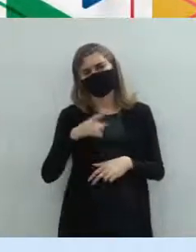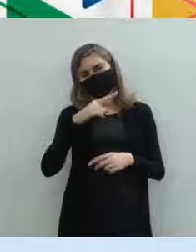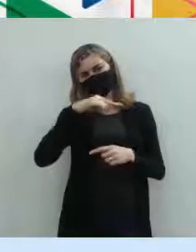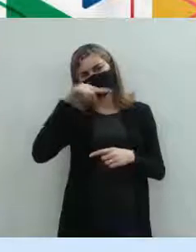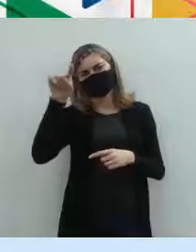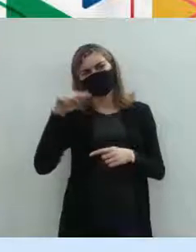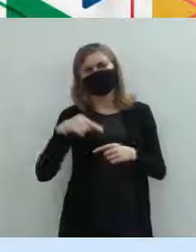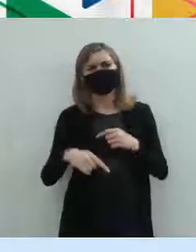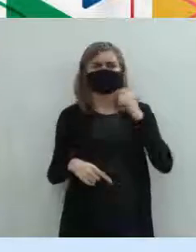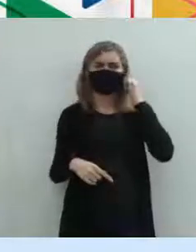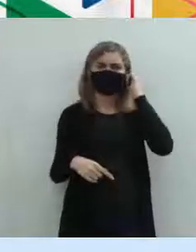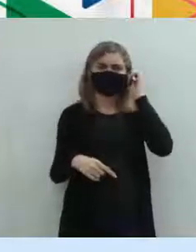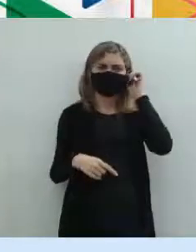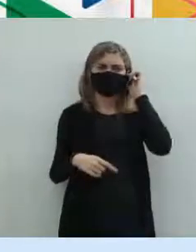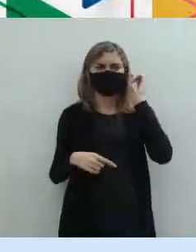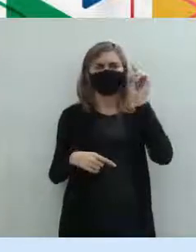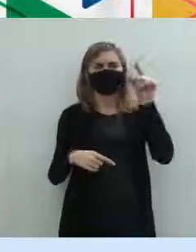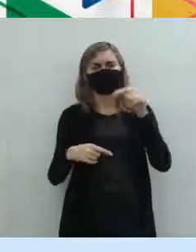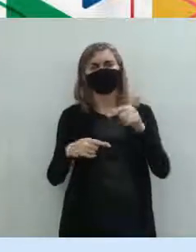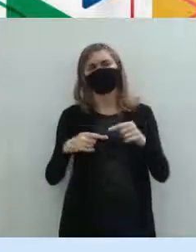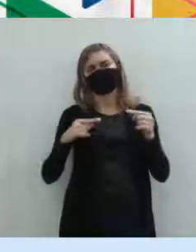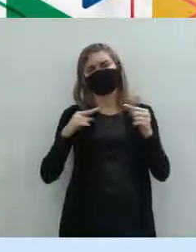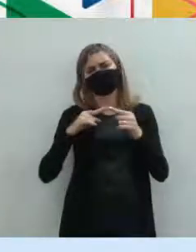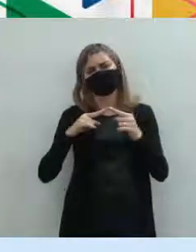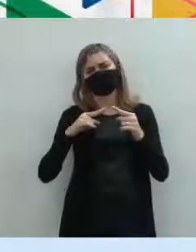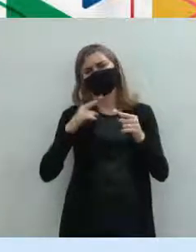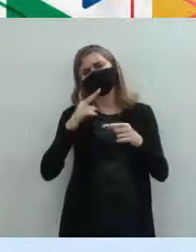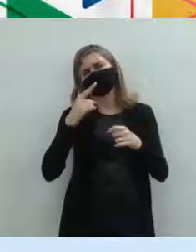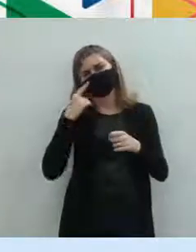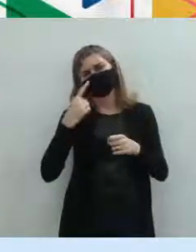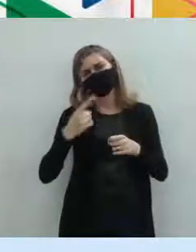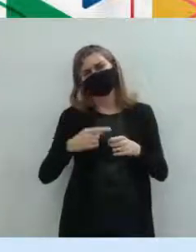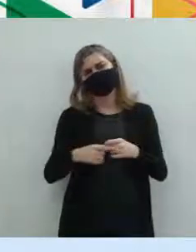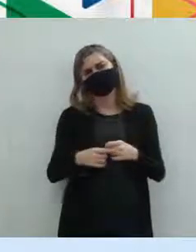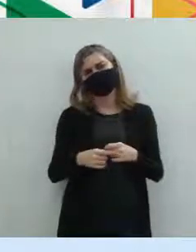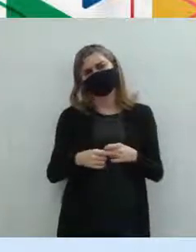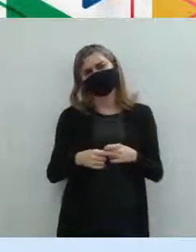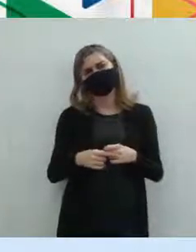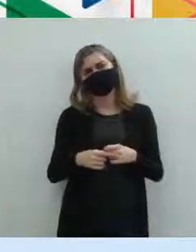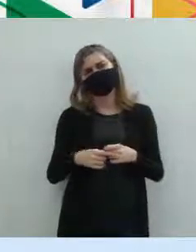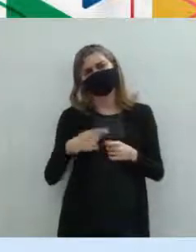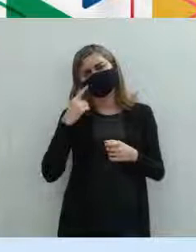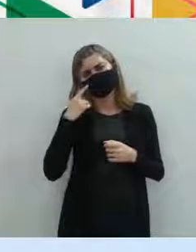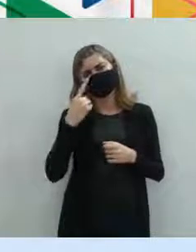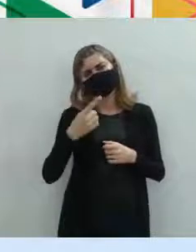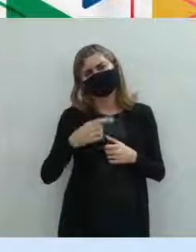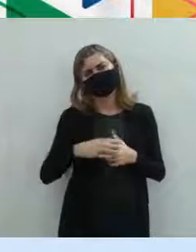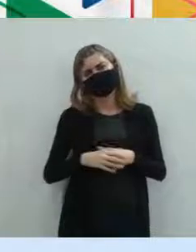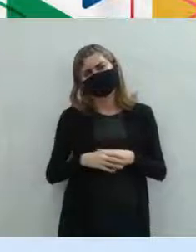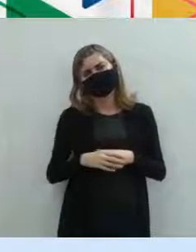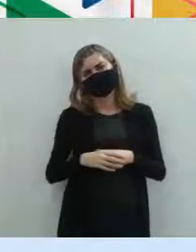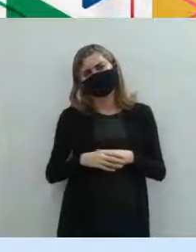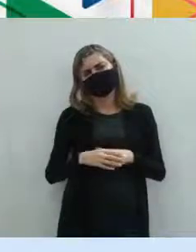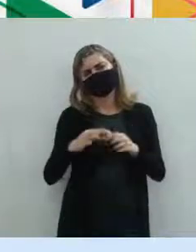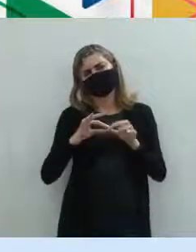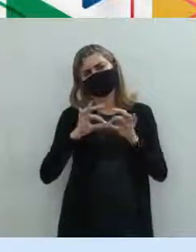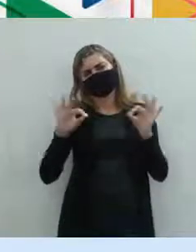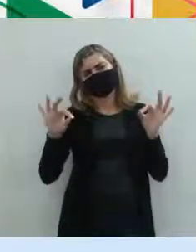os pontos. Vamos ligando os pontos, como a gente está vendo anteriormente, como fez. Olha lá, vai se